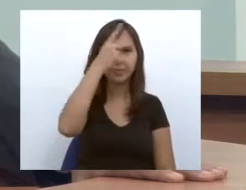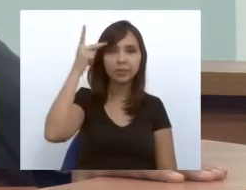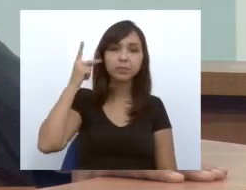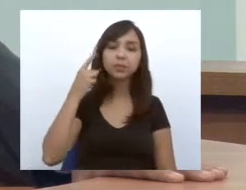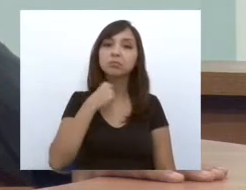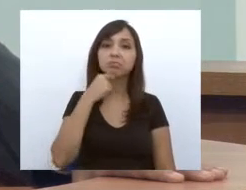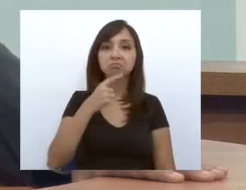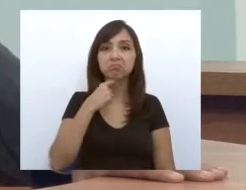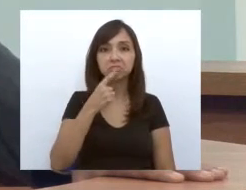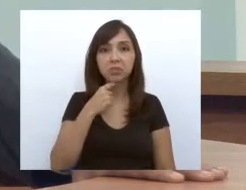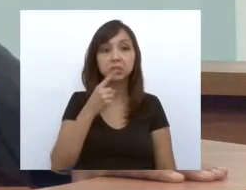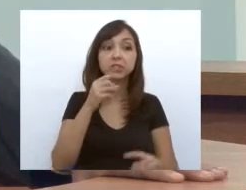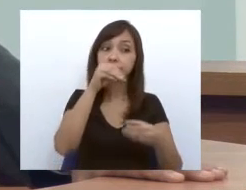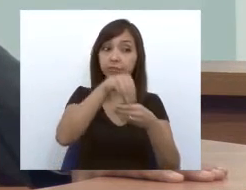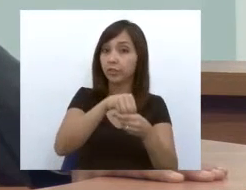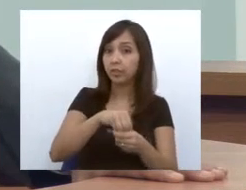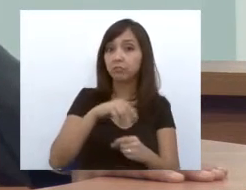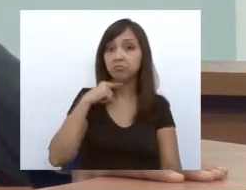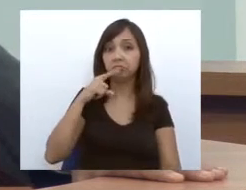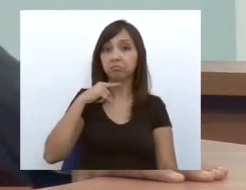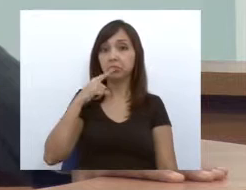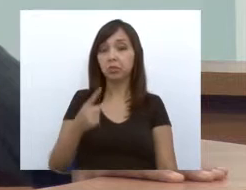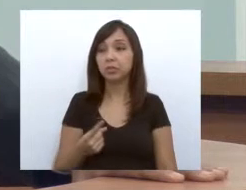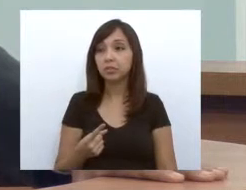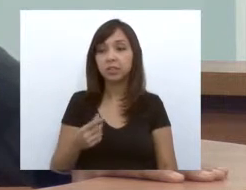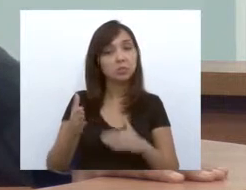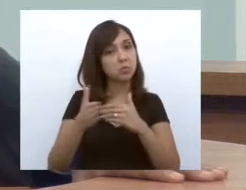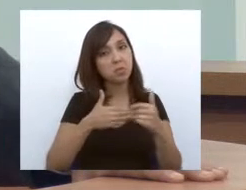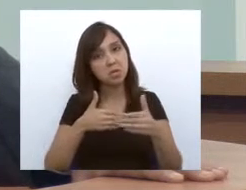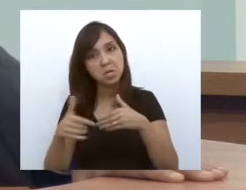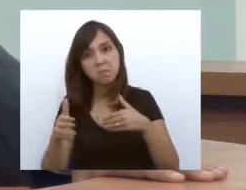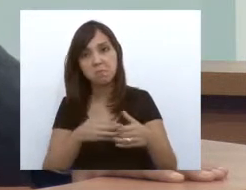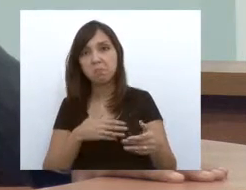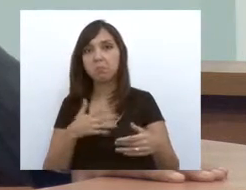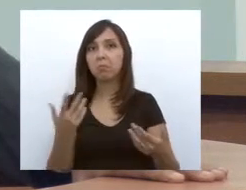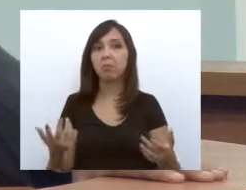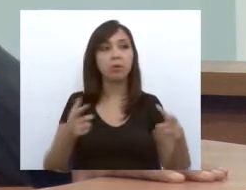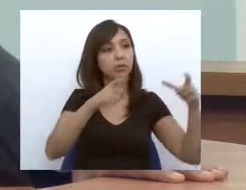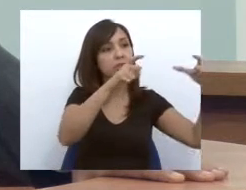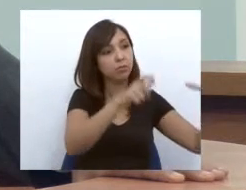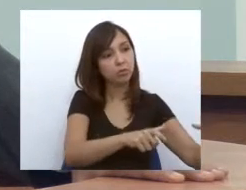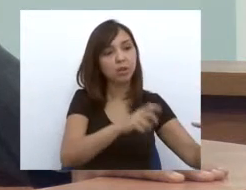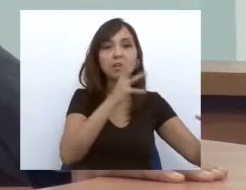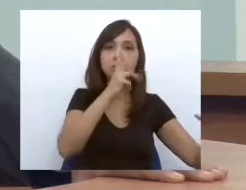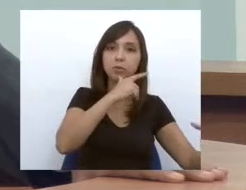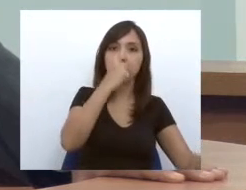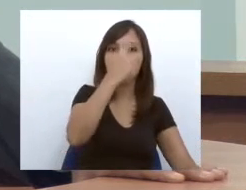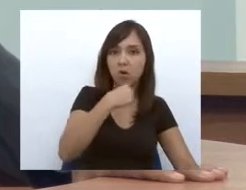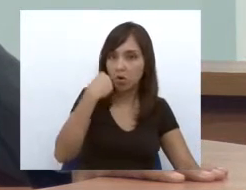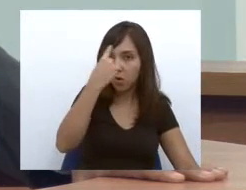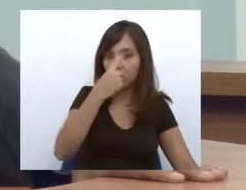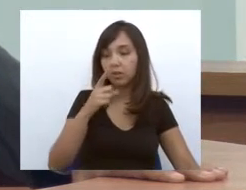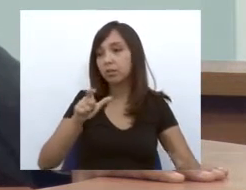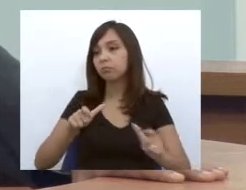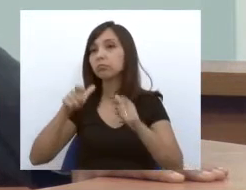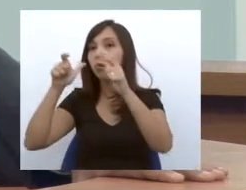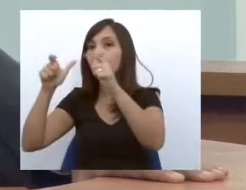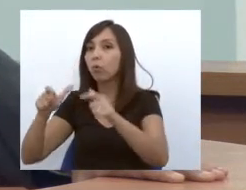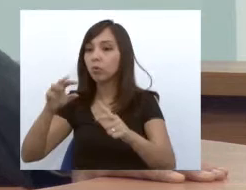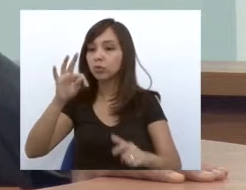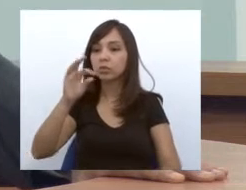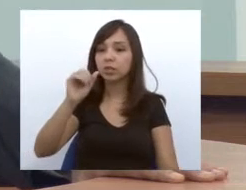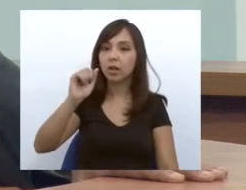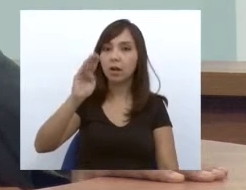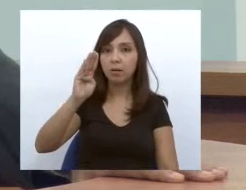não conseguiram votar. Não importa que em uma determinada região demorou uma hora. Na região do